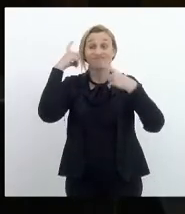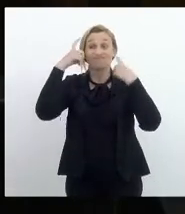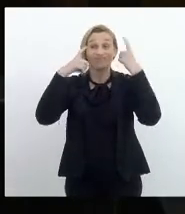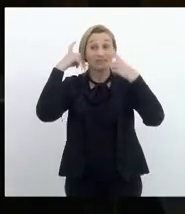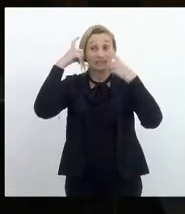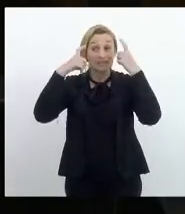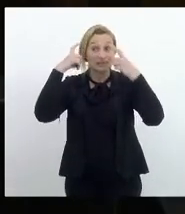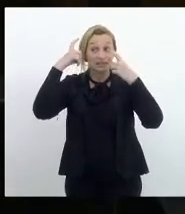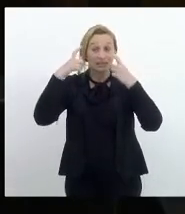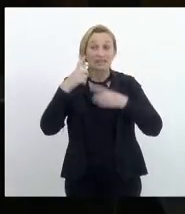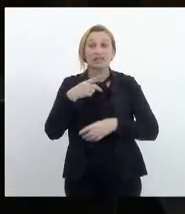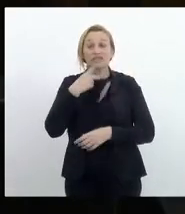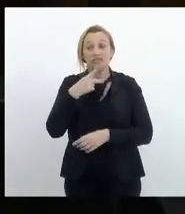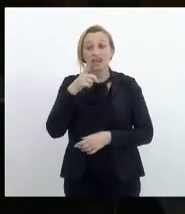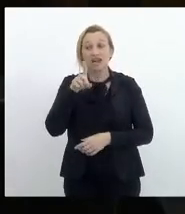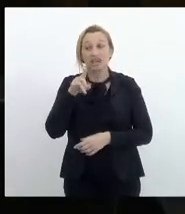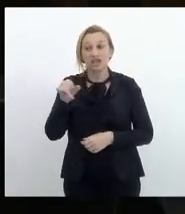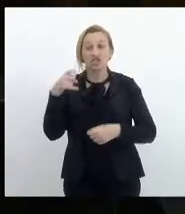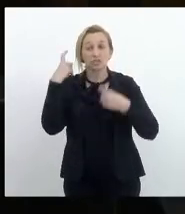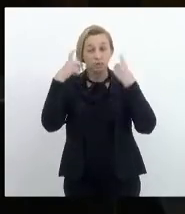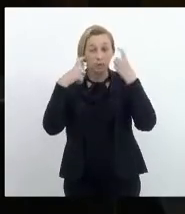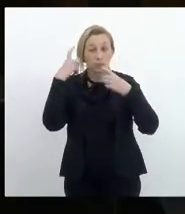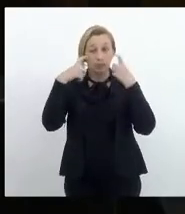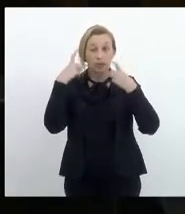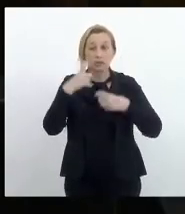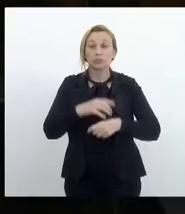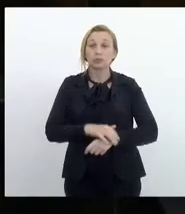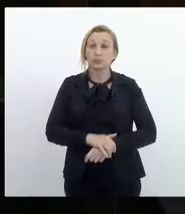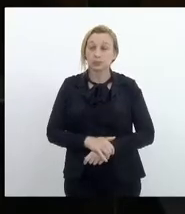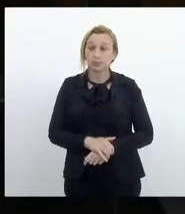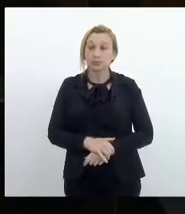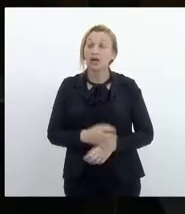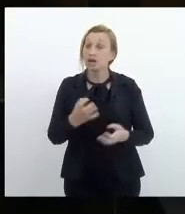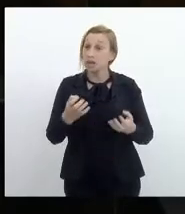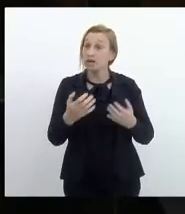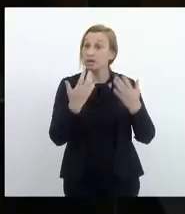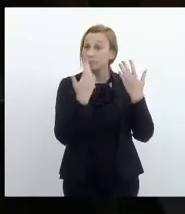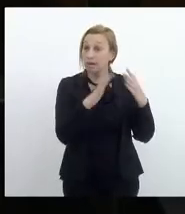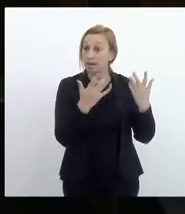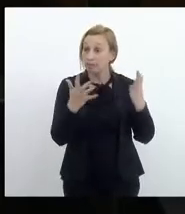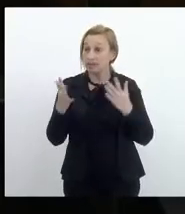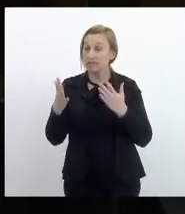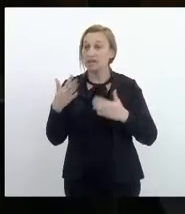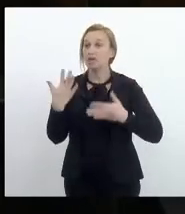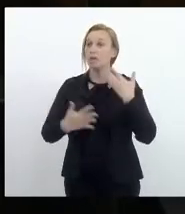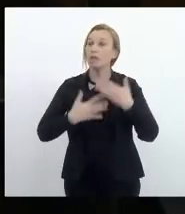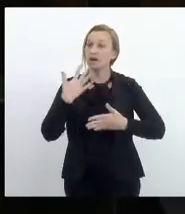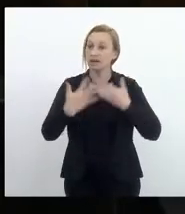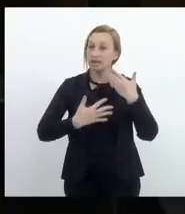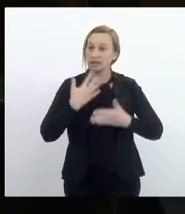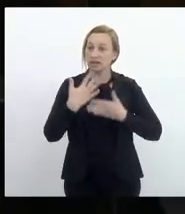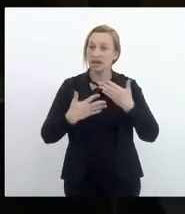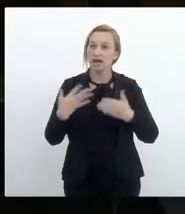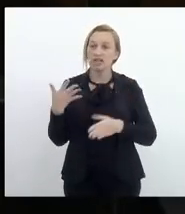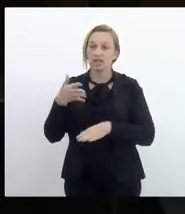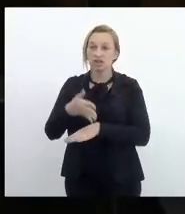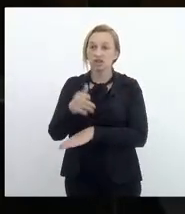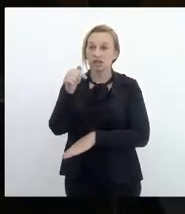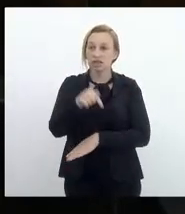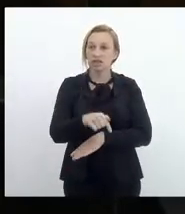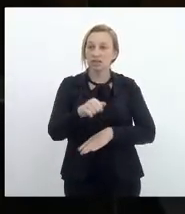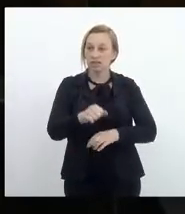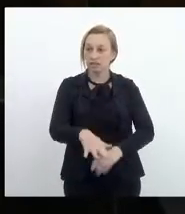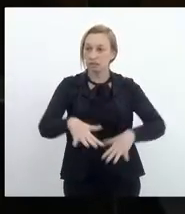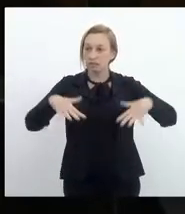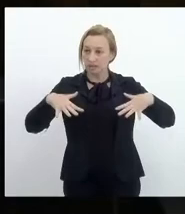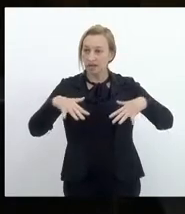bom e falar êh de a tenso eu queria saudar com alegria a chegada aqui do